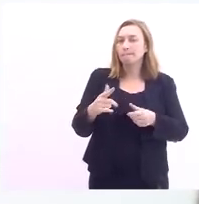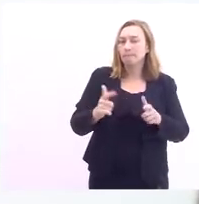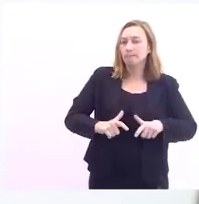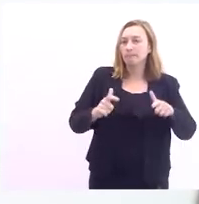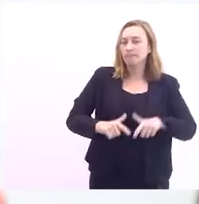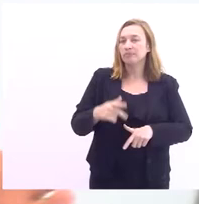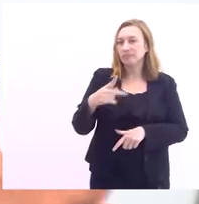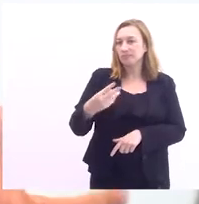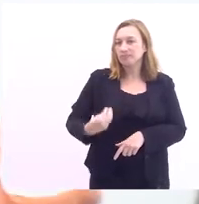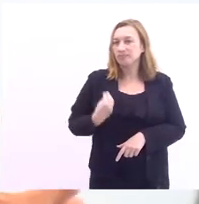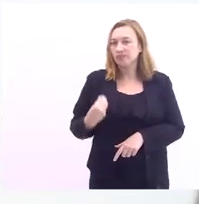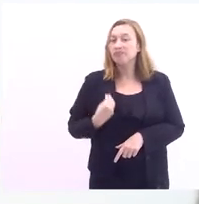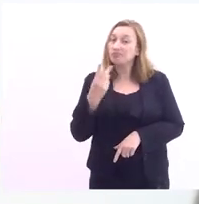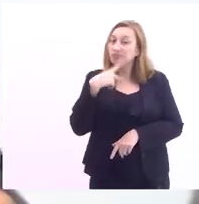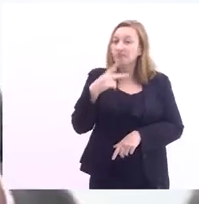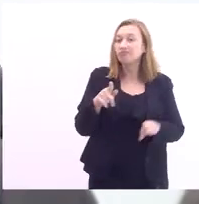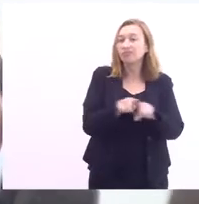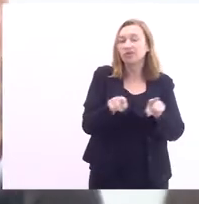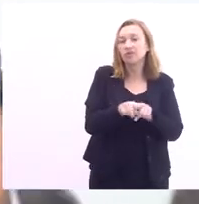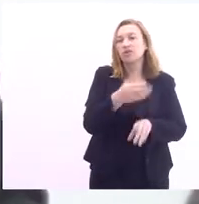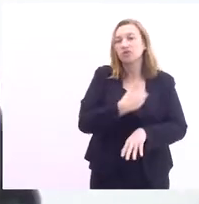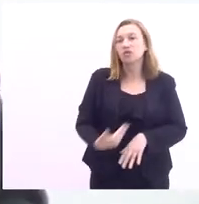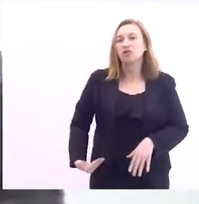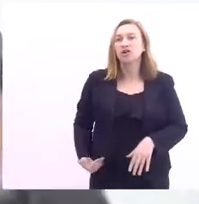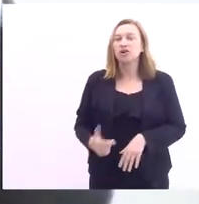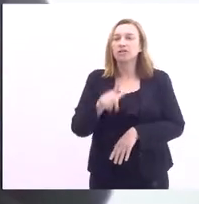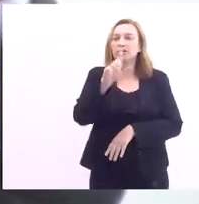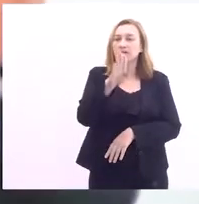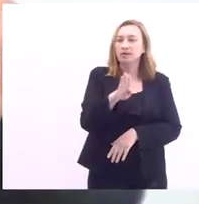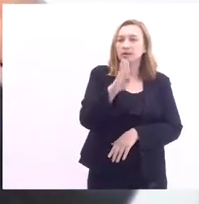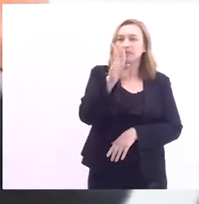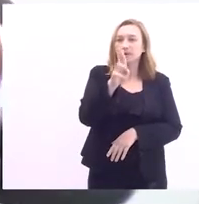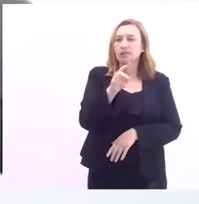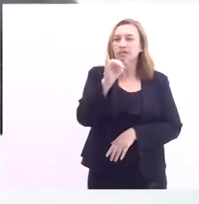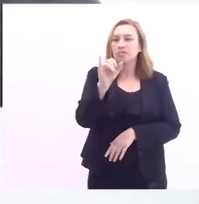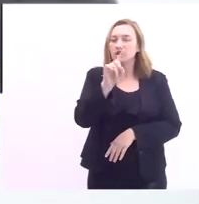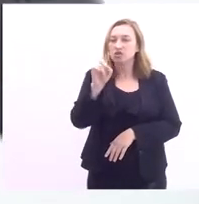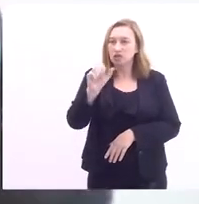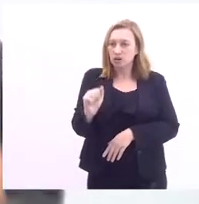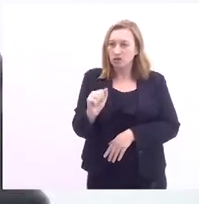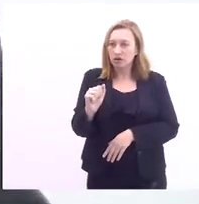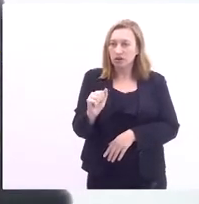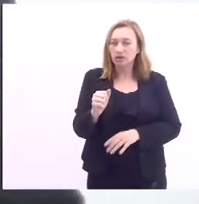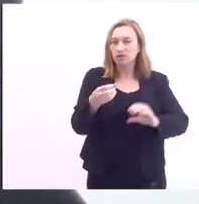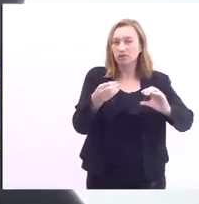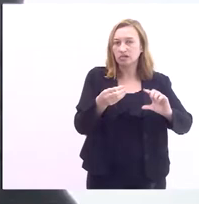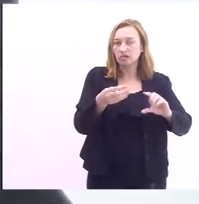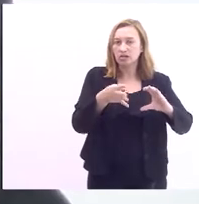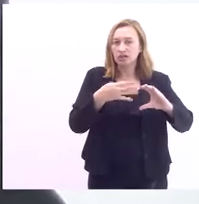né? Leonel Brizola, mas que, além da educação que o CIEPES deixou aí